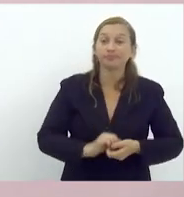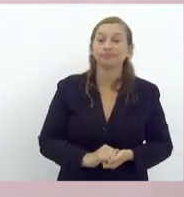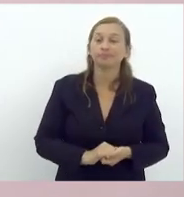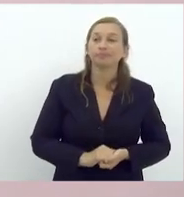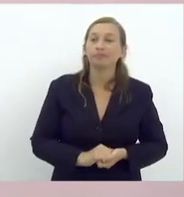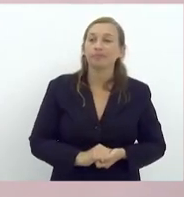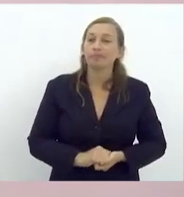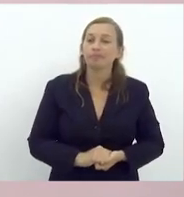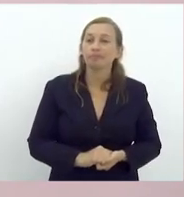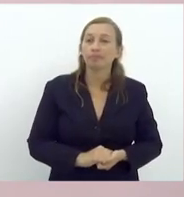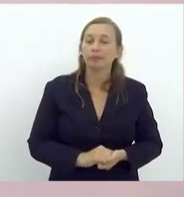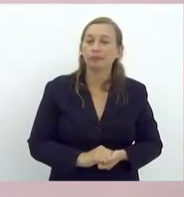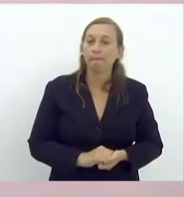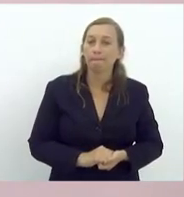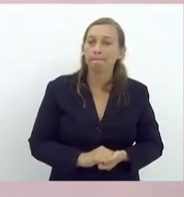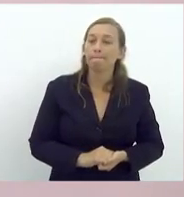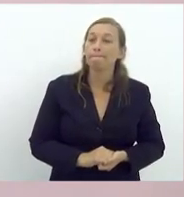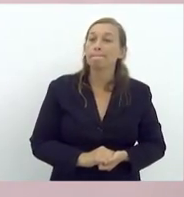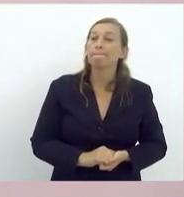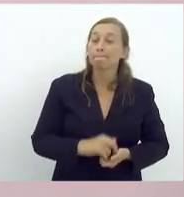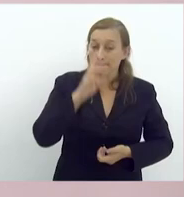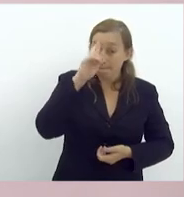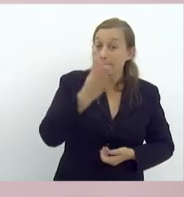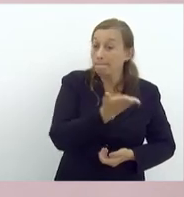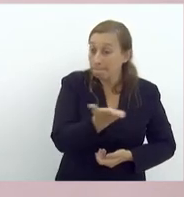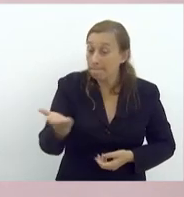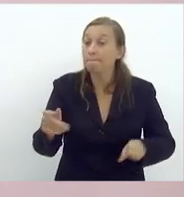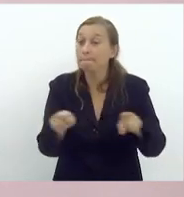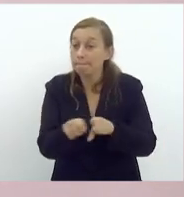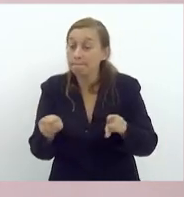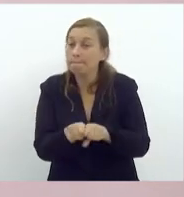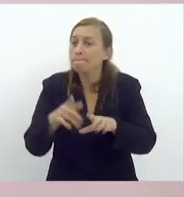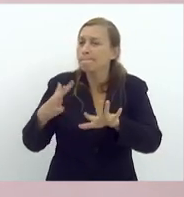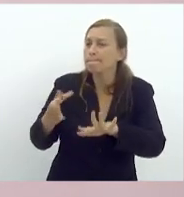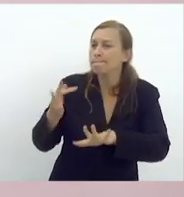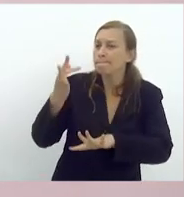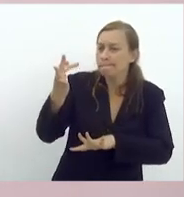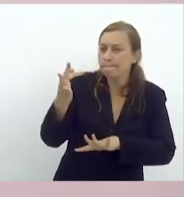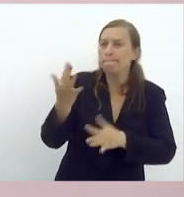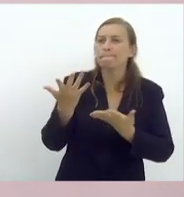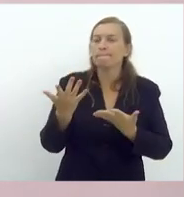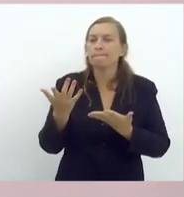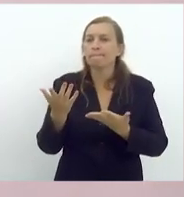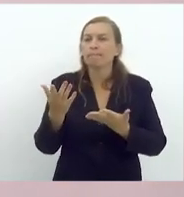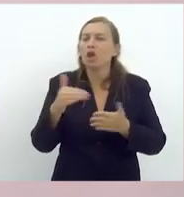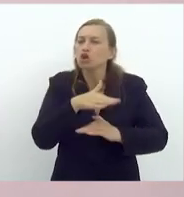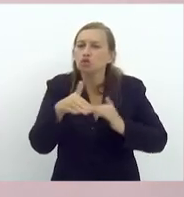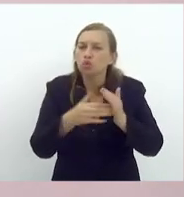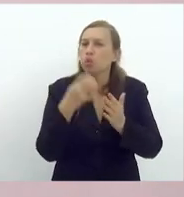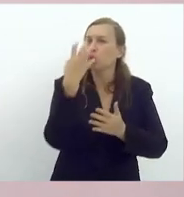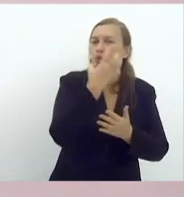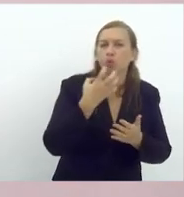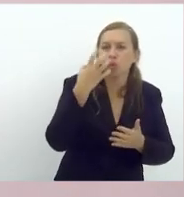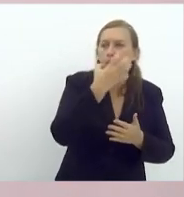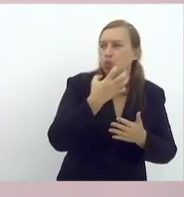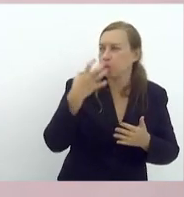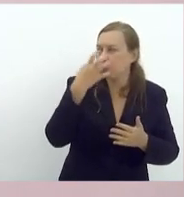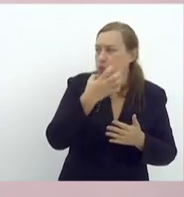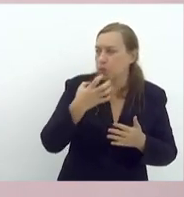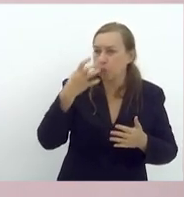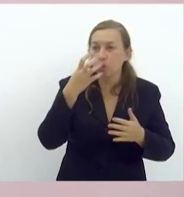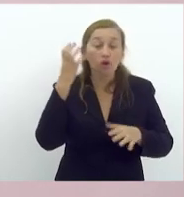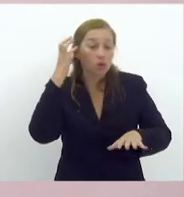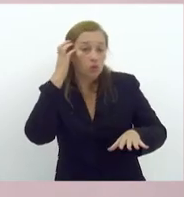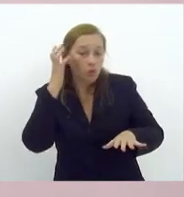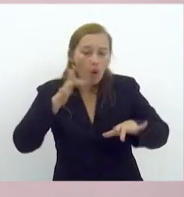se o senhor está bem puder também em breve todos os músicos todos os bitch makes todos